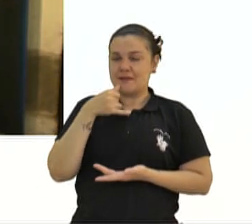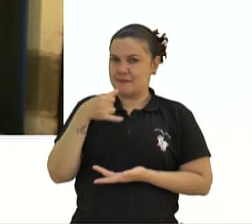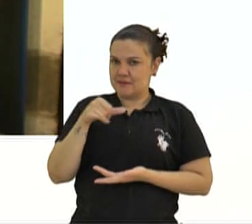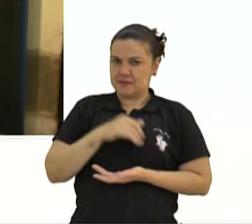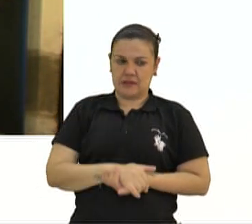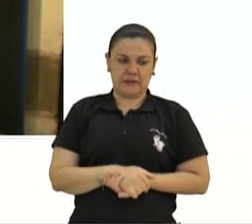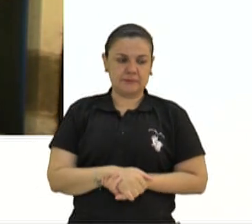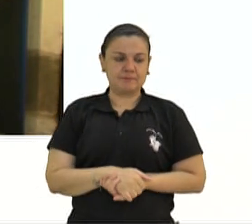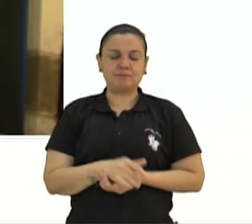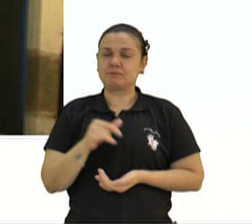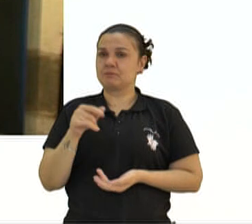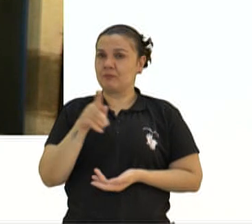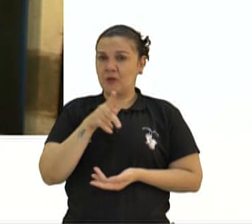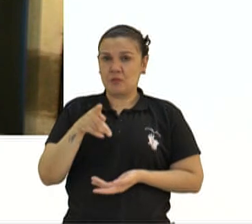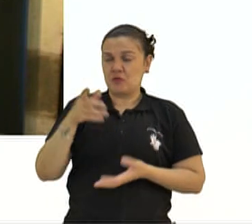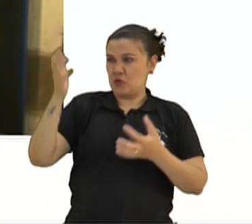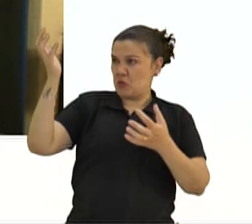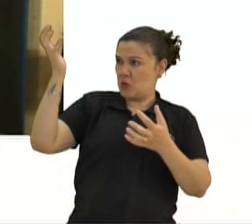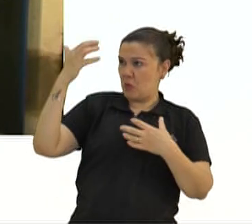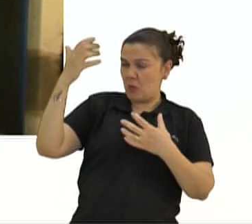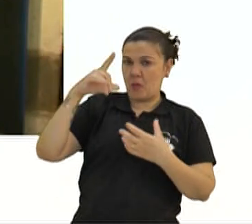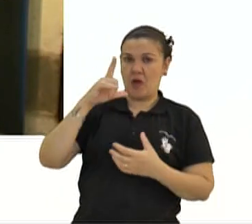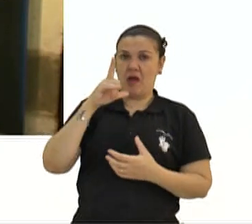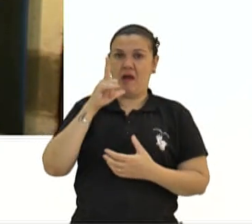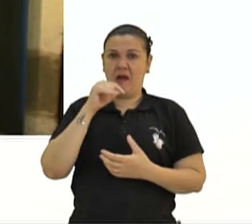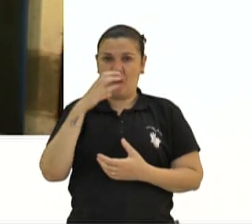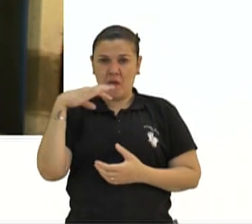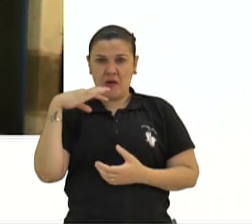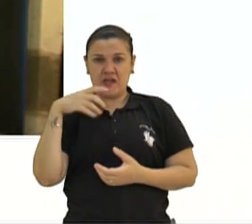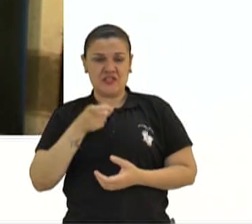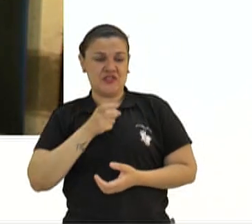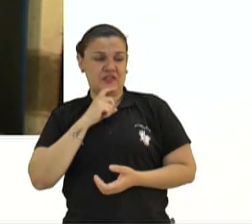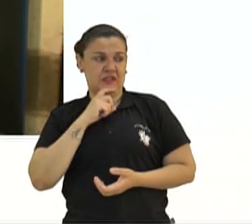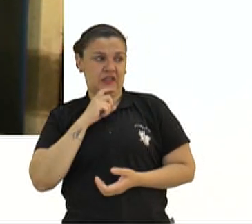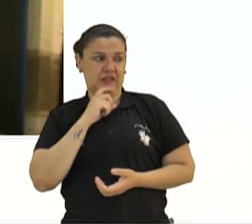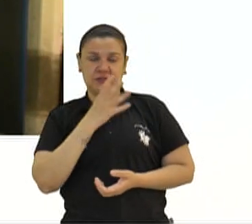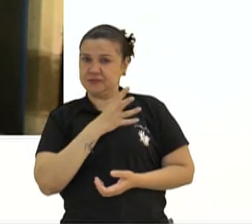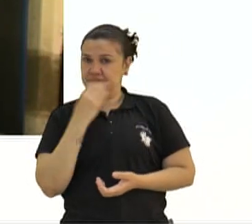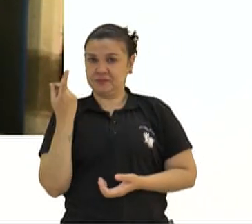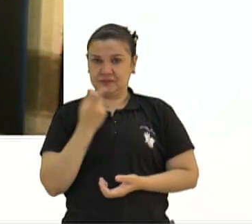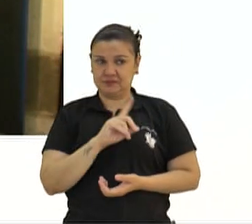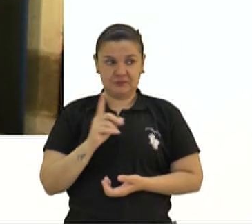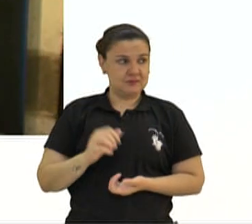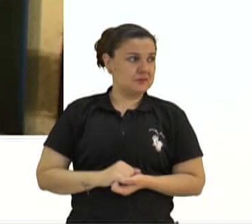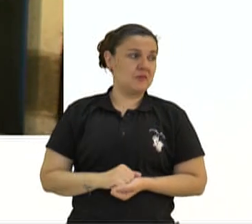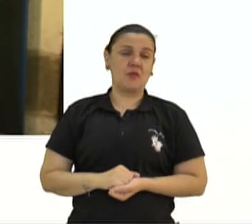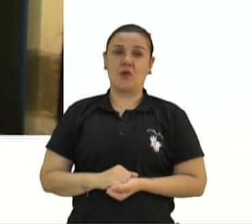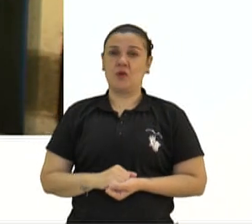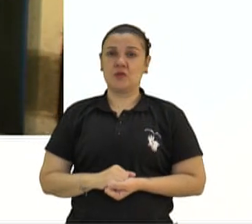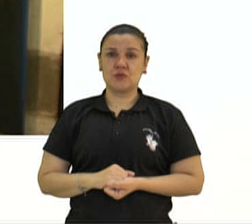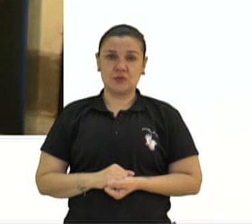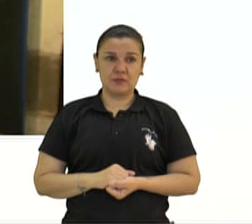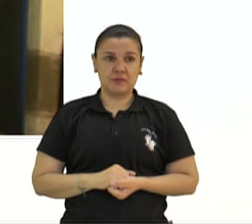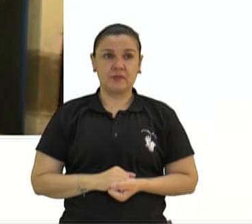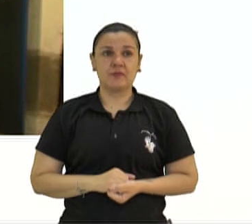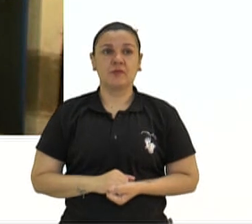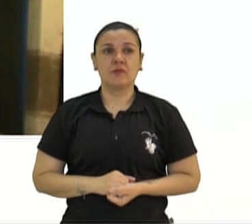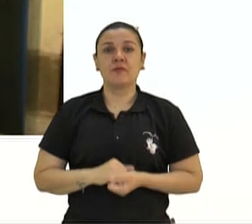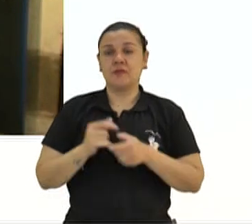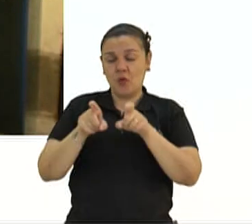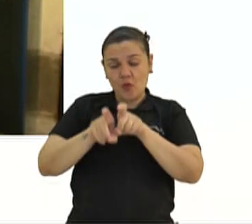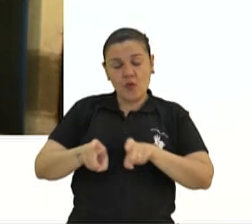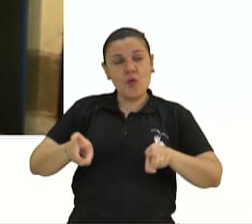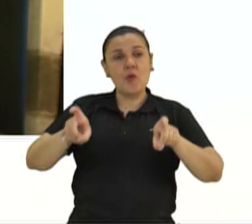não me imagino, né? Se tomar um banho na água gelada não é tão legal assim, não é verdade? Você não teria micro-ondas, telefone, celular,